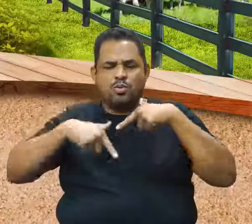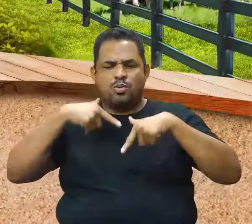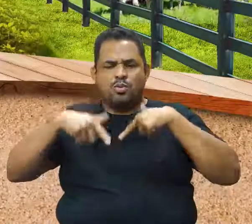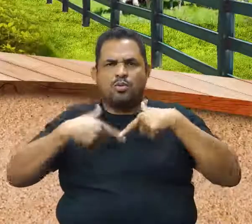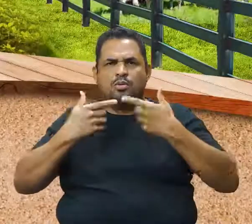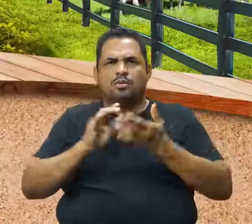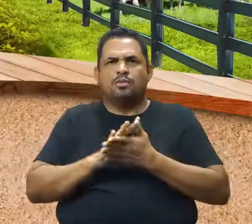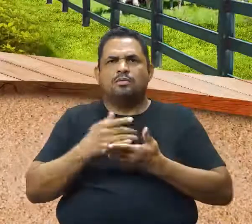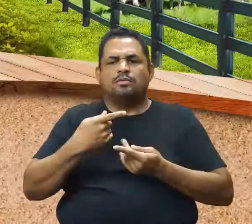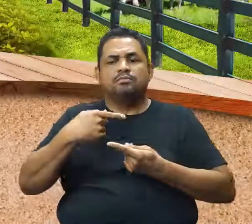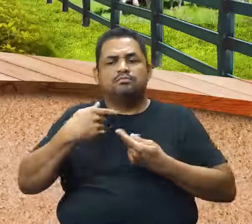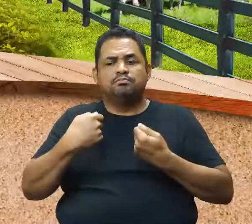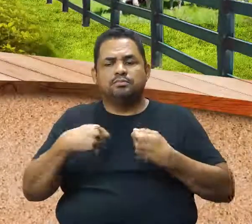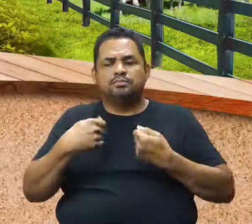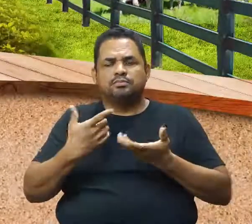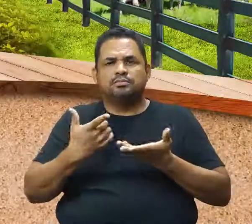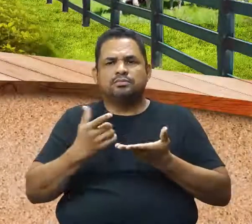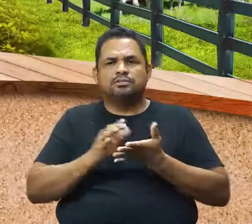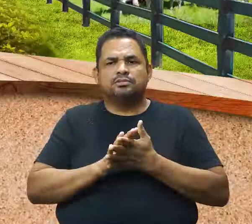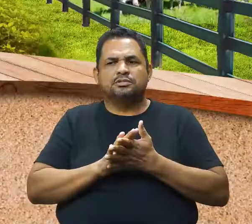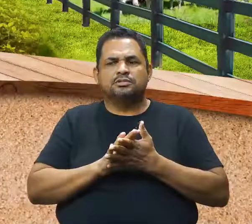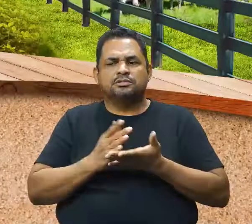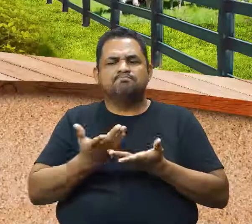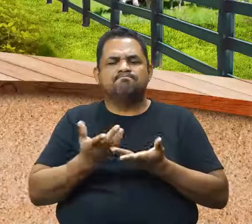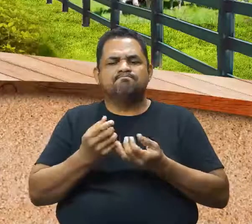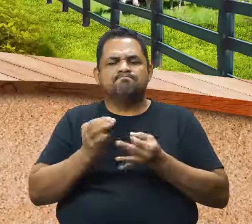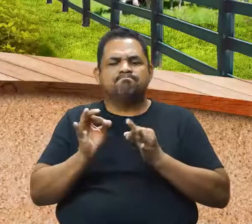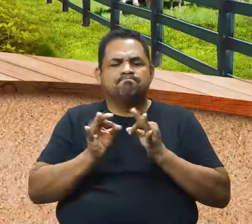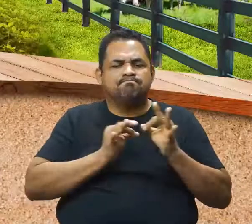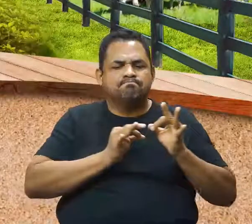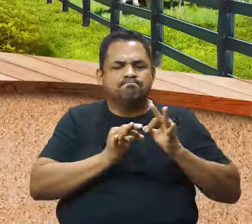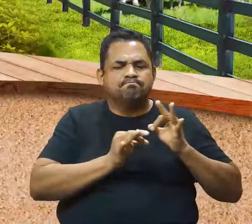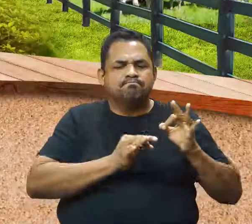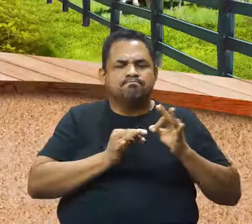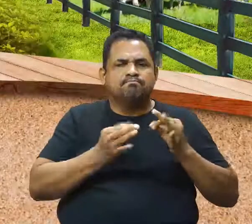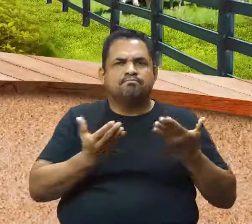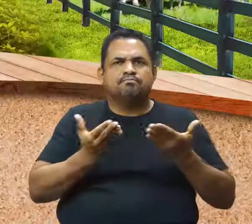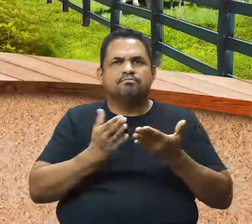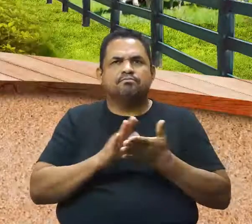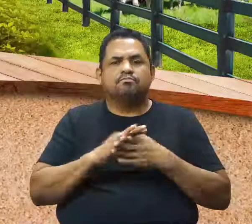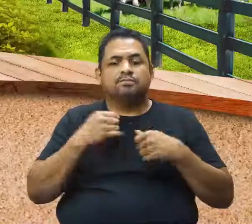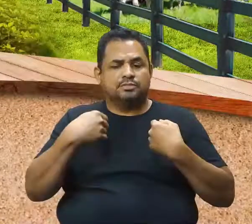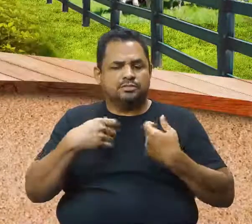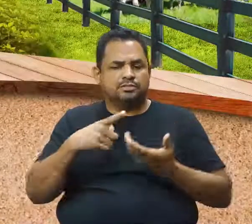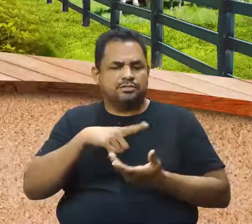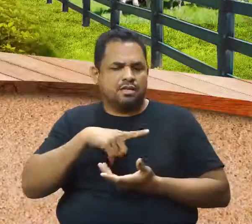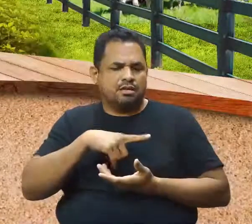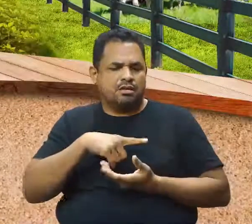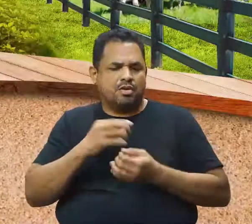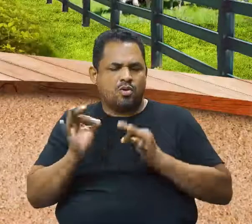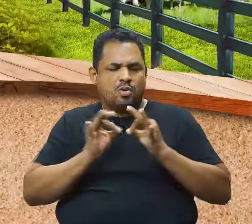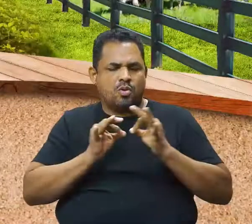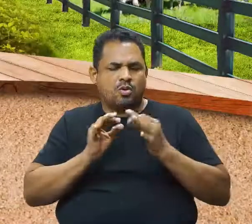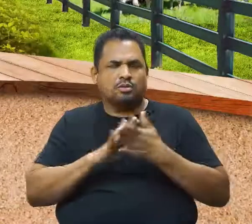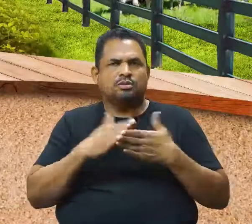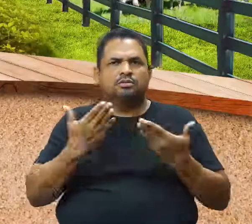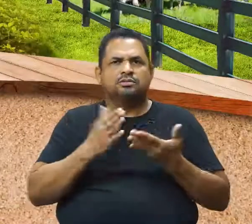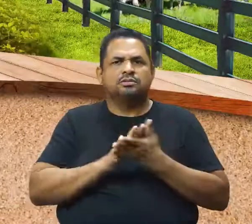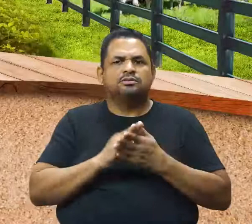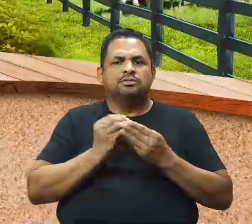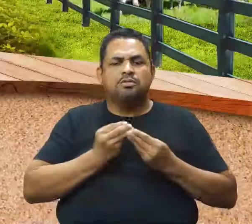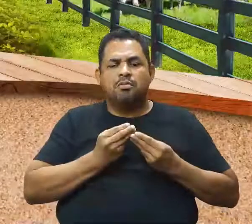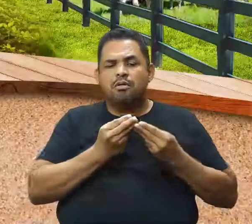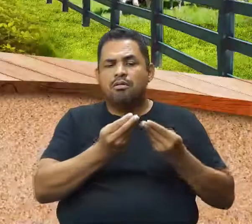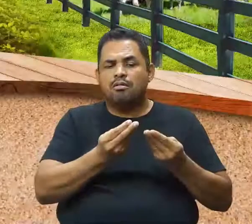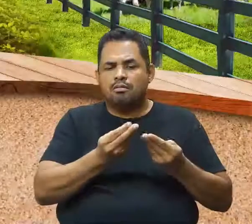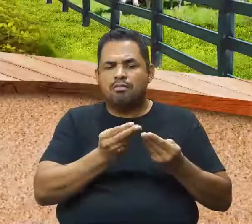sair, tem que estar preparado. Claro que isso é uma forma de você se organizar, não só para fornecer